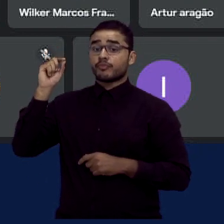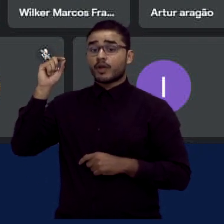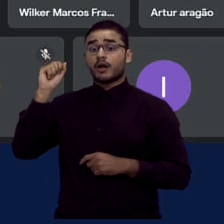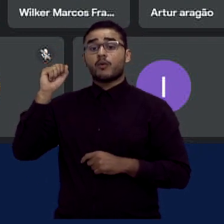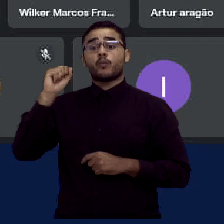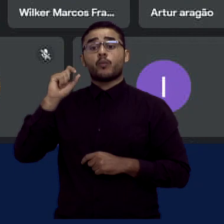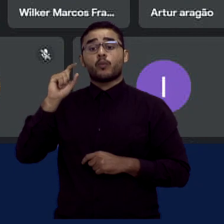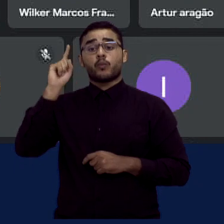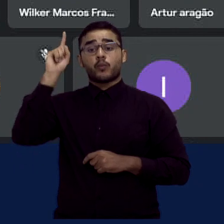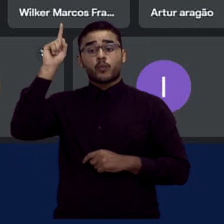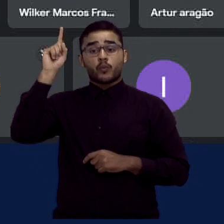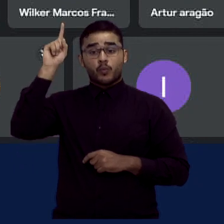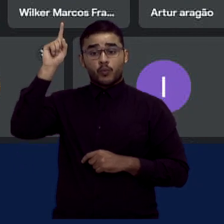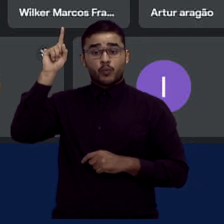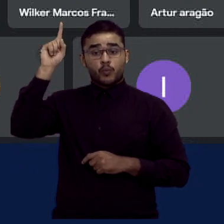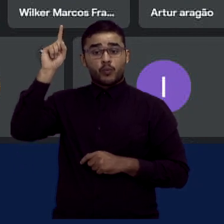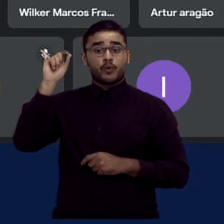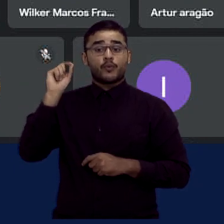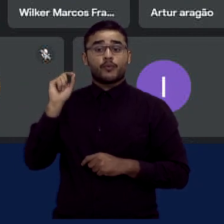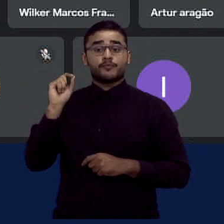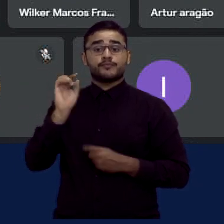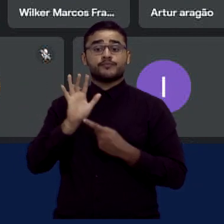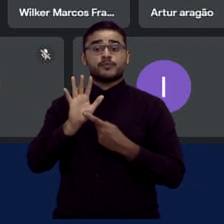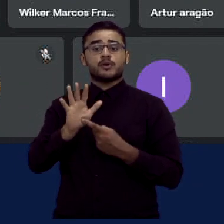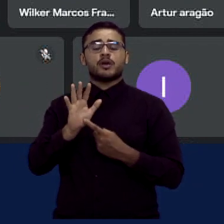descobertas arqueológicas, a figura do